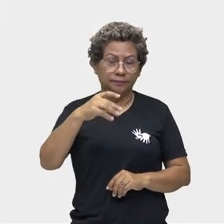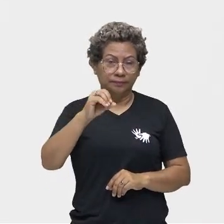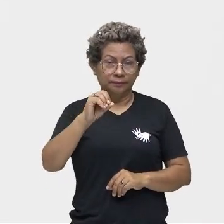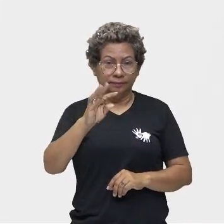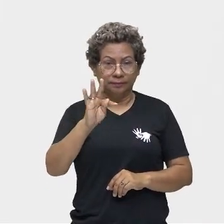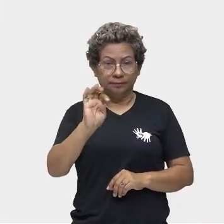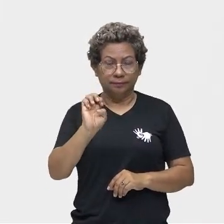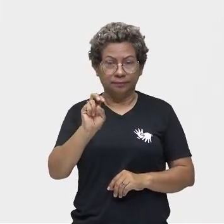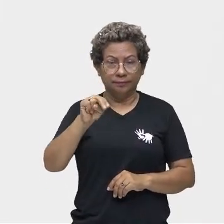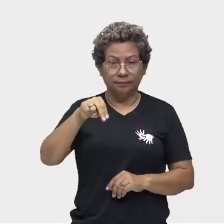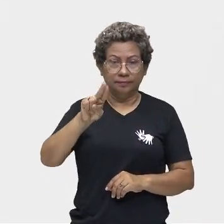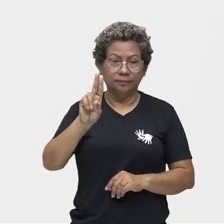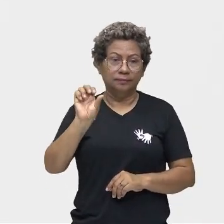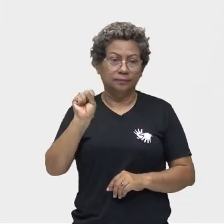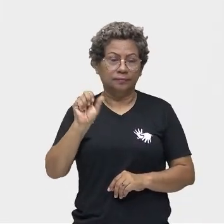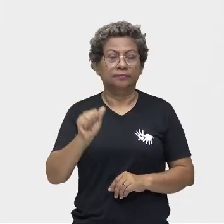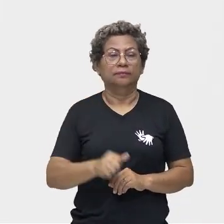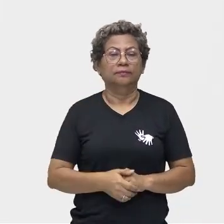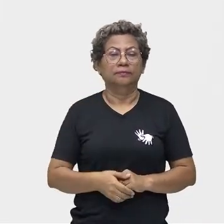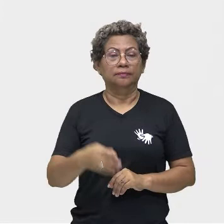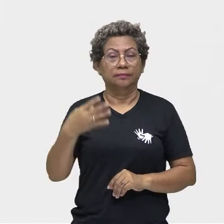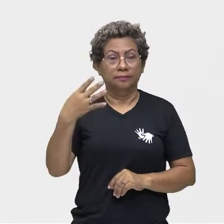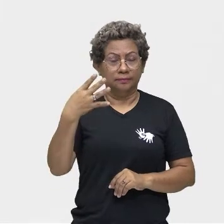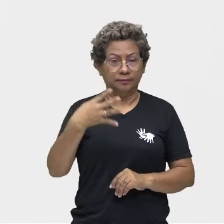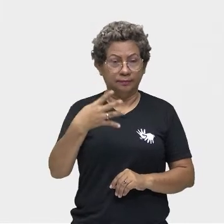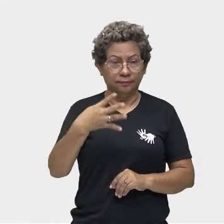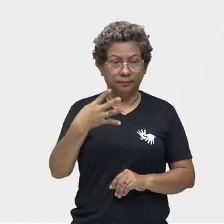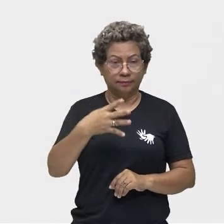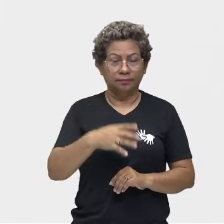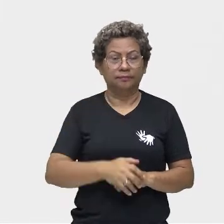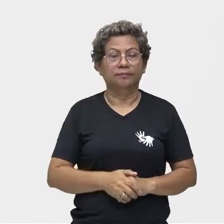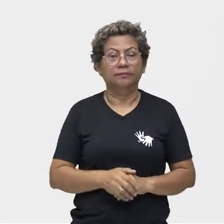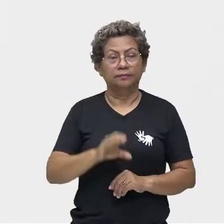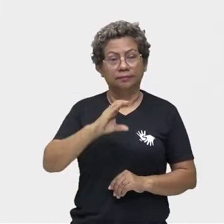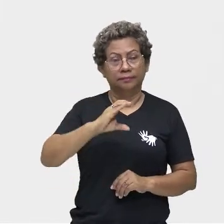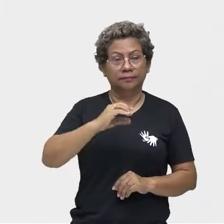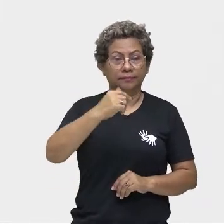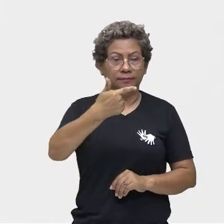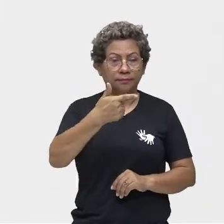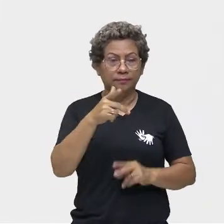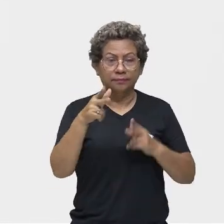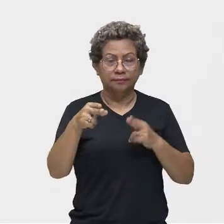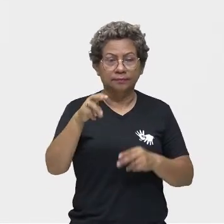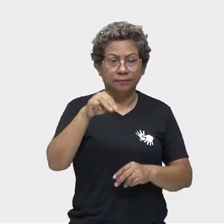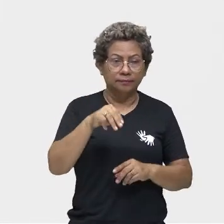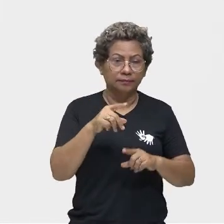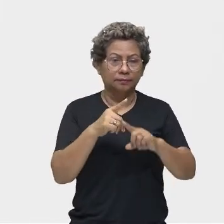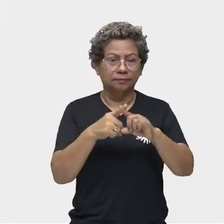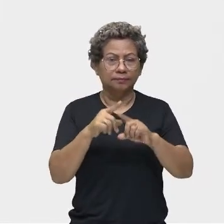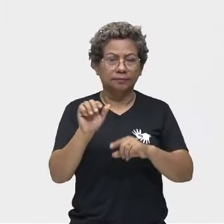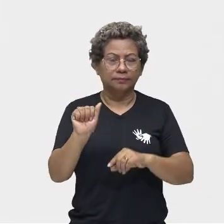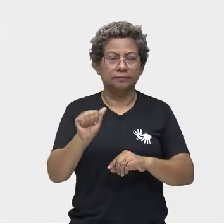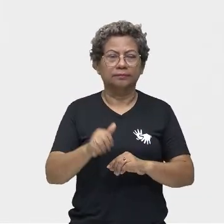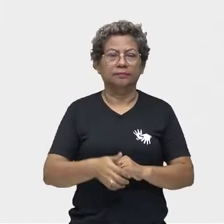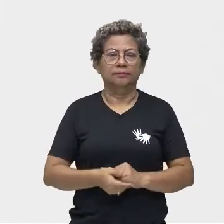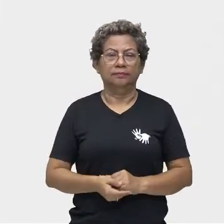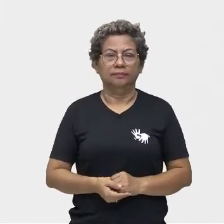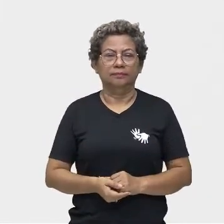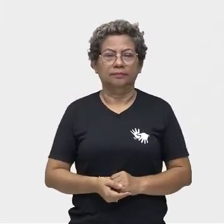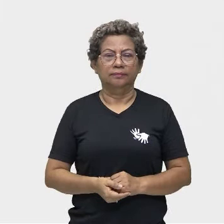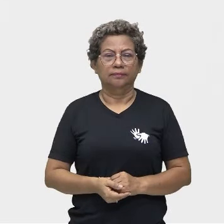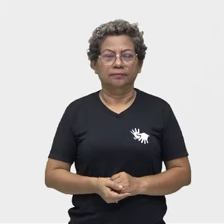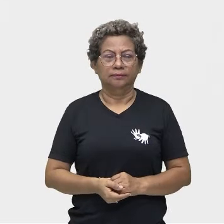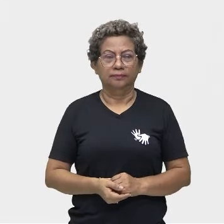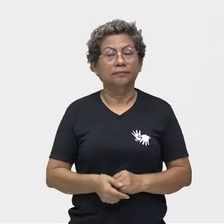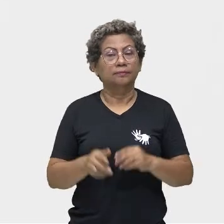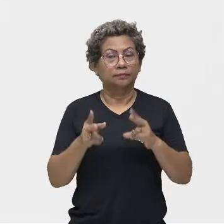E a quarta relação, que também é de um outro cateto, né, diz a mesma coisa. O quadrado de um cateto, né, é igual ao produto de